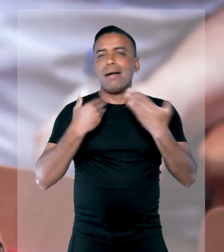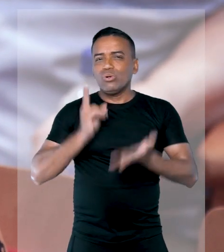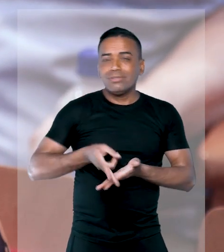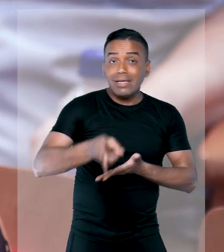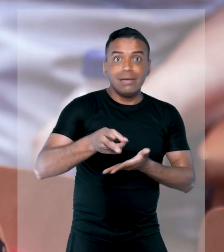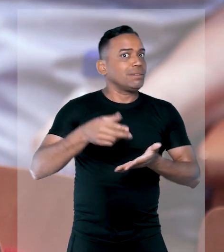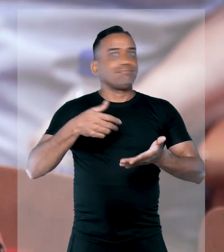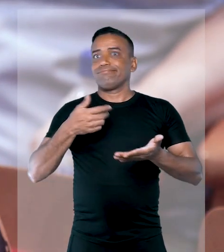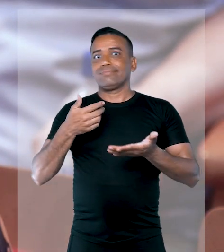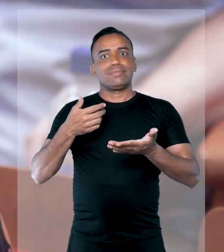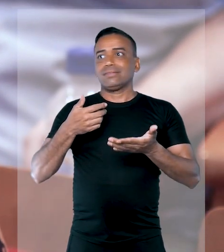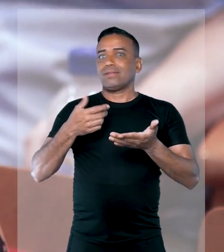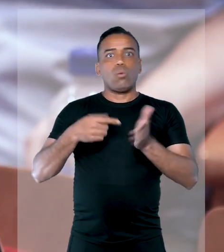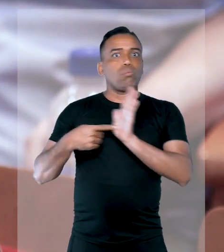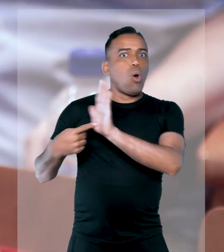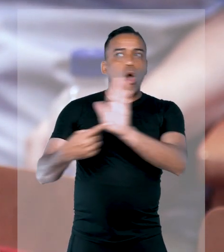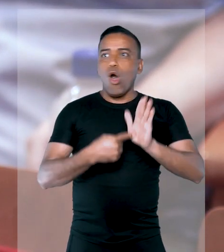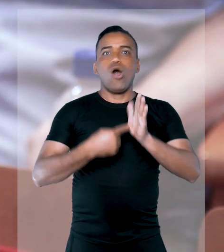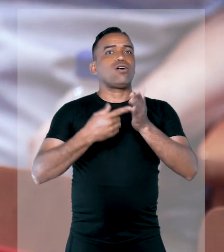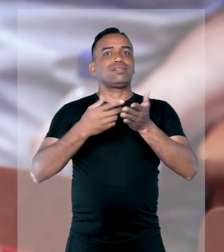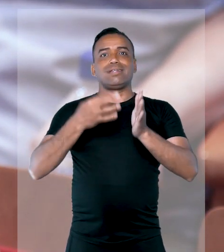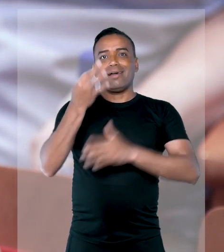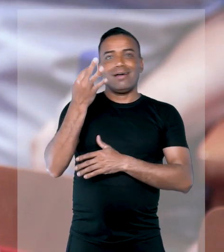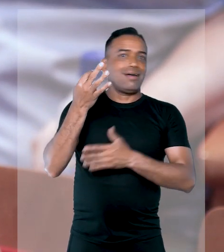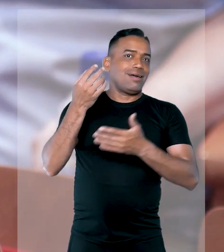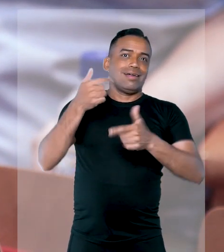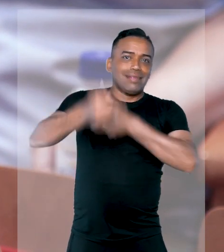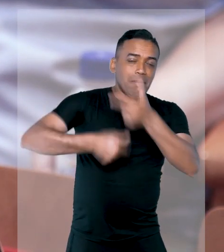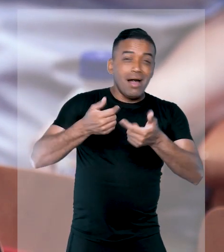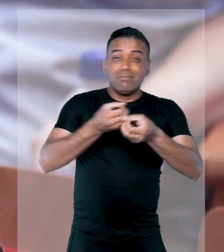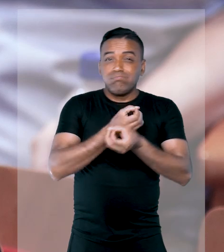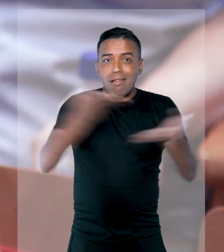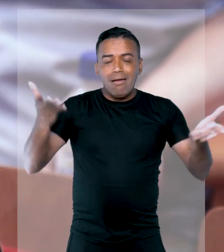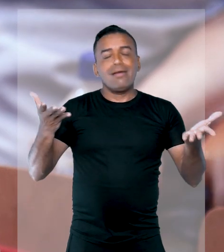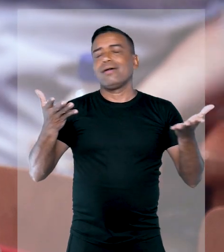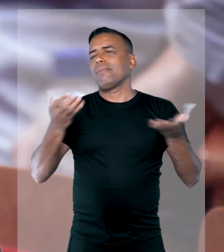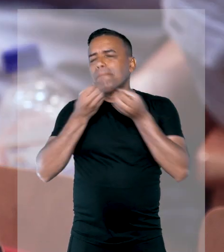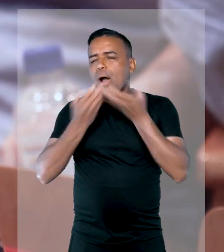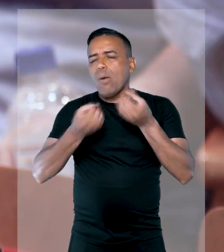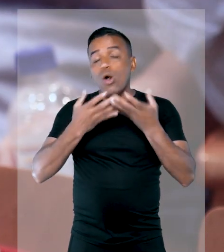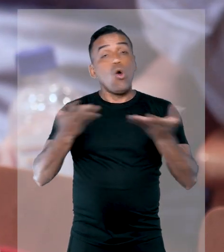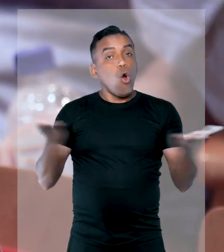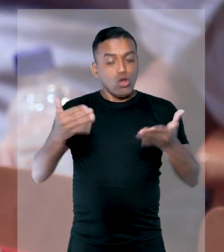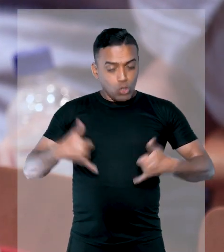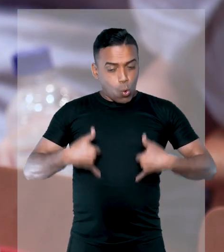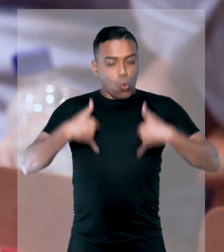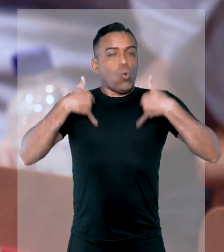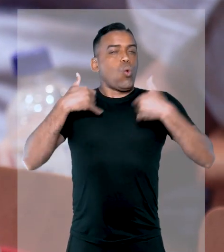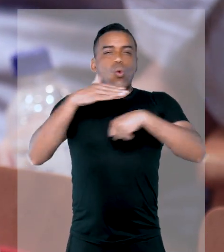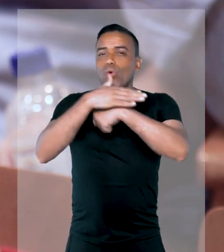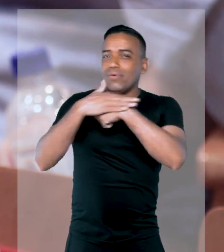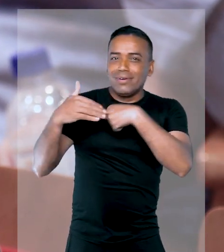com trabalhos tão formidáveis, e estar aqui hoje é um orgulho para mim, estar sendo, né, esse